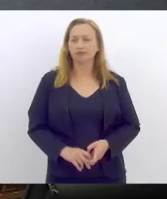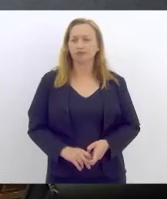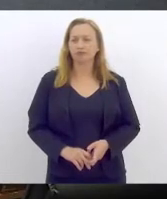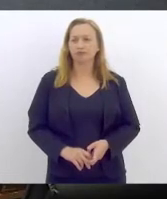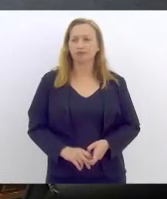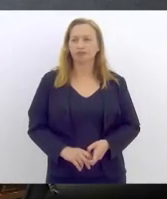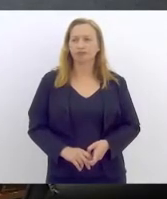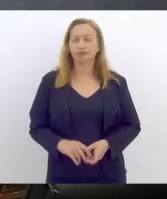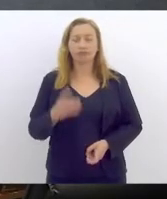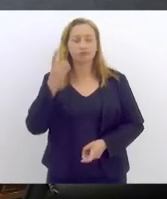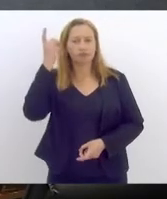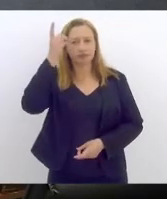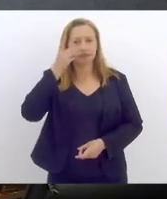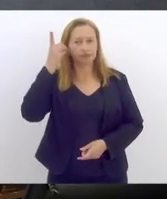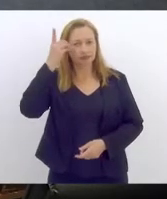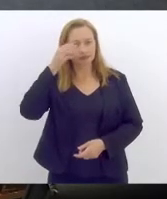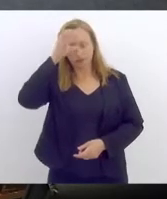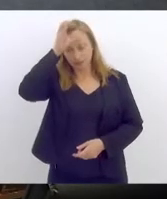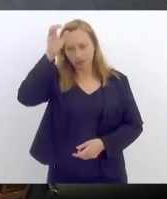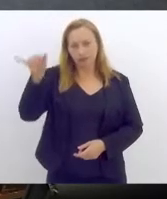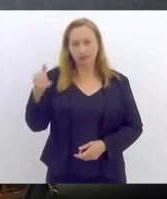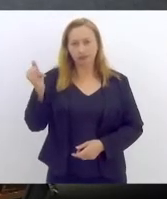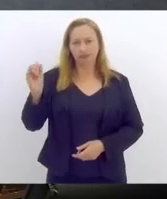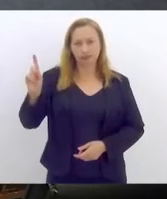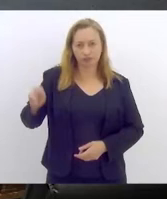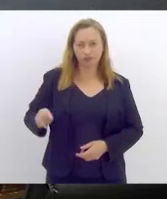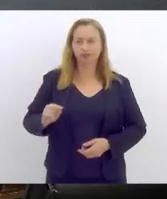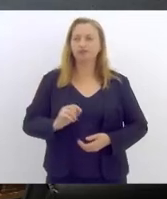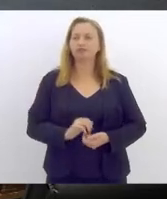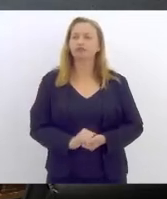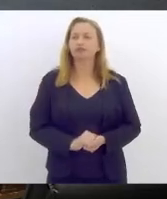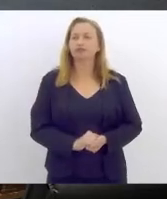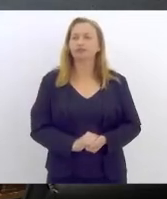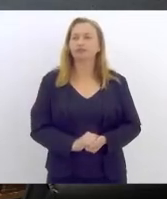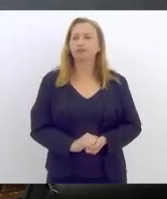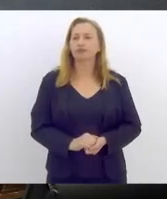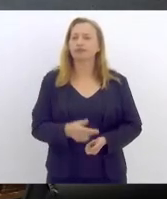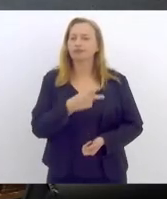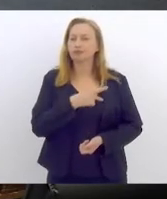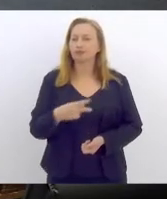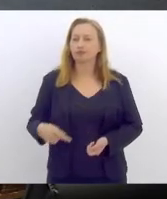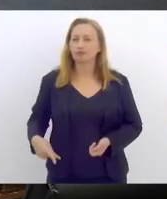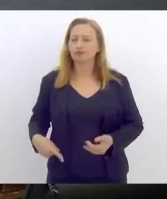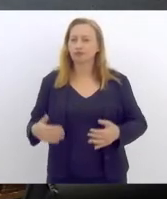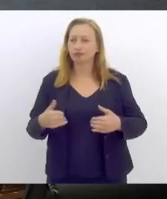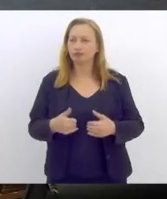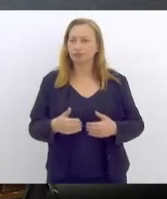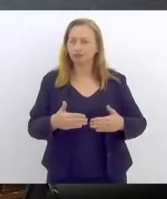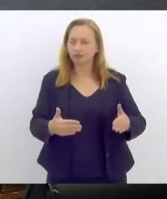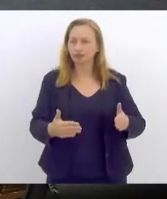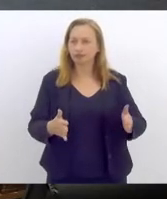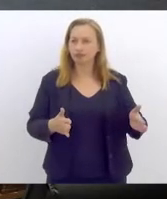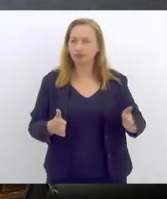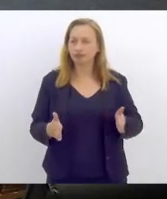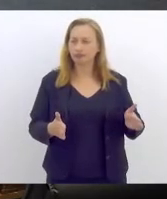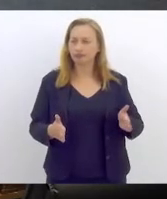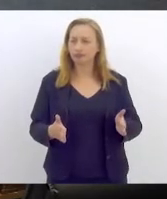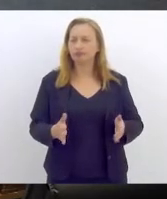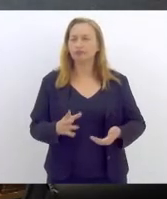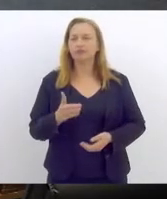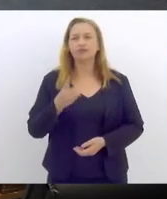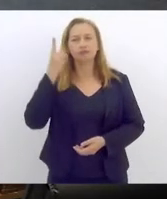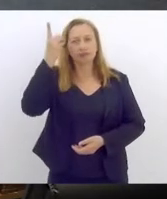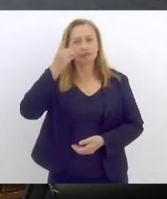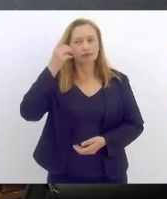deputada tia Ju presidente do nosso expediente Inicial deputado